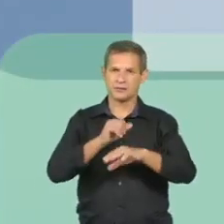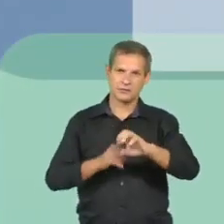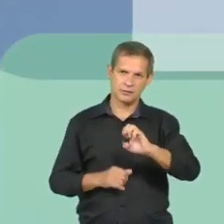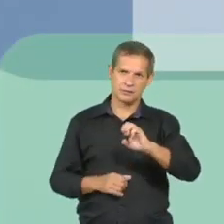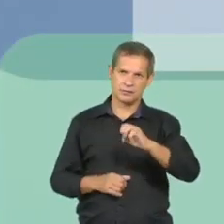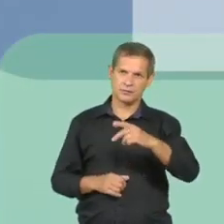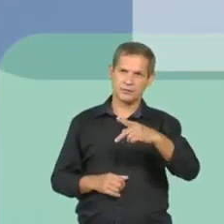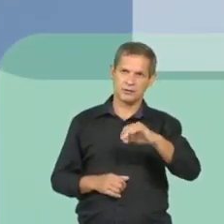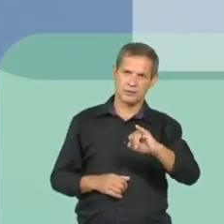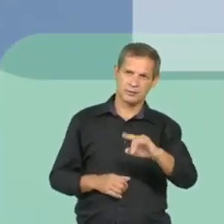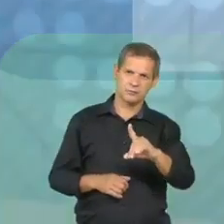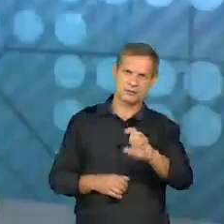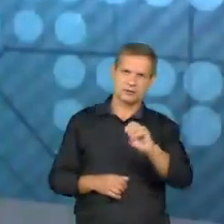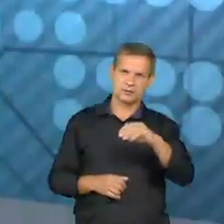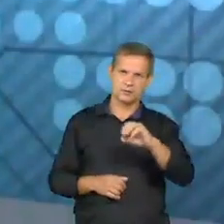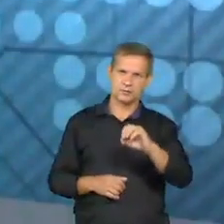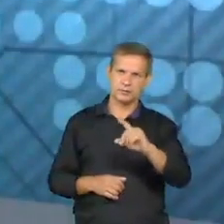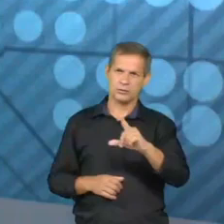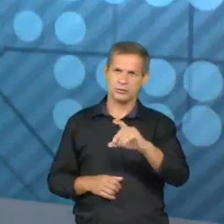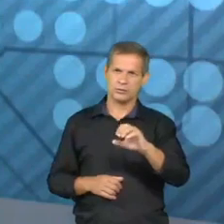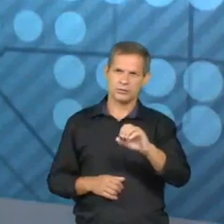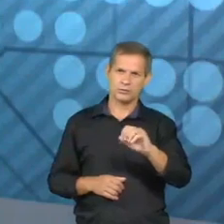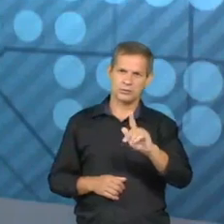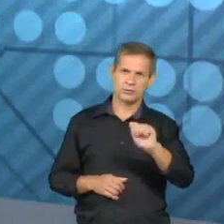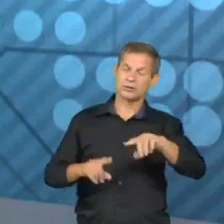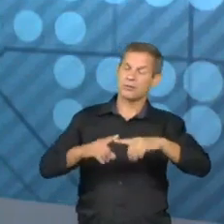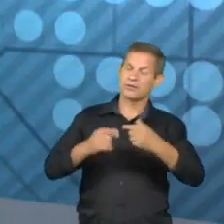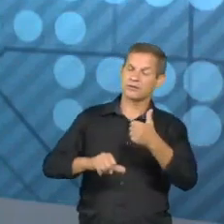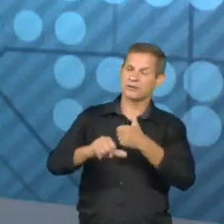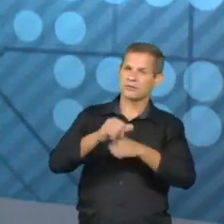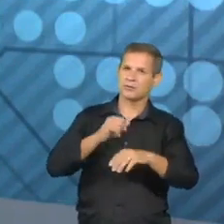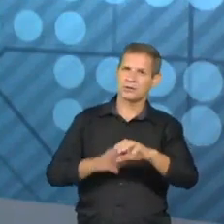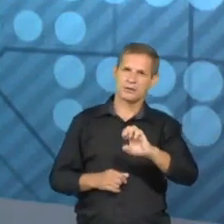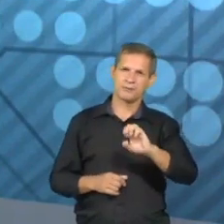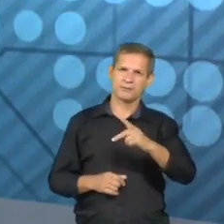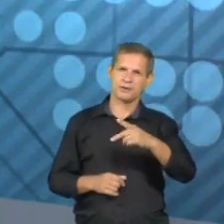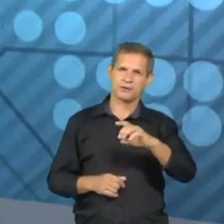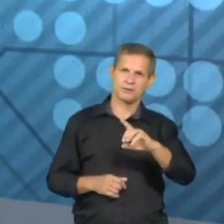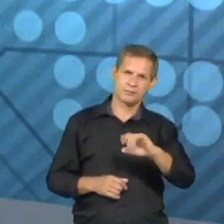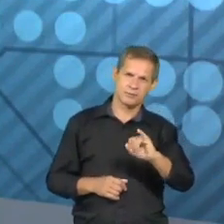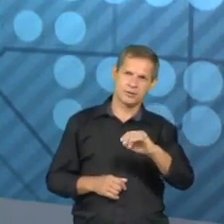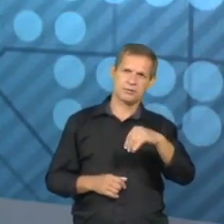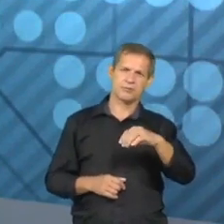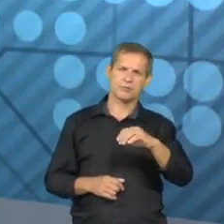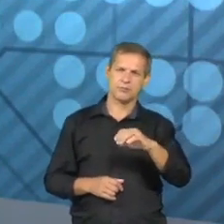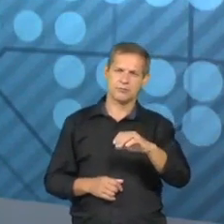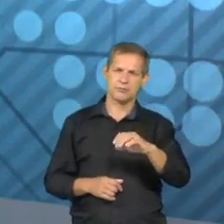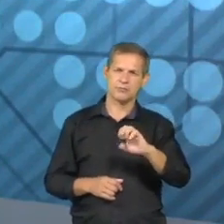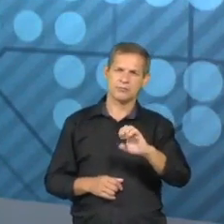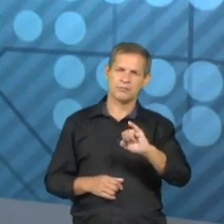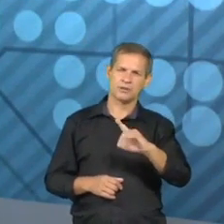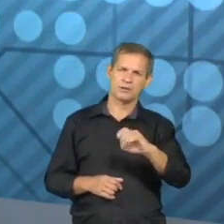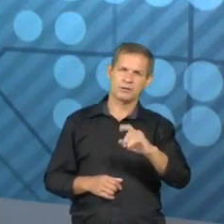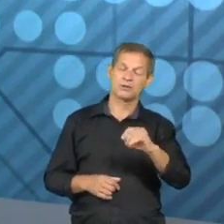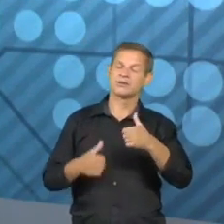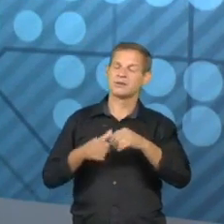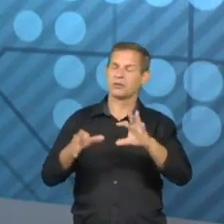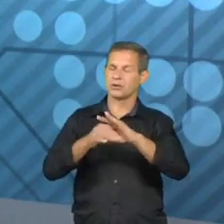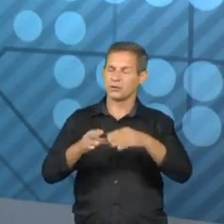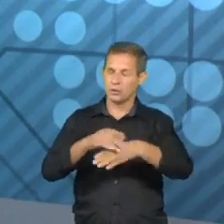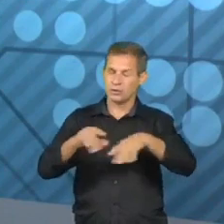Transição epidemiológica. A transição epidemiológica tem tudo a ver com o quê? Doenças.